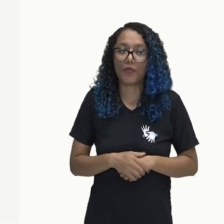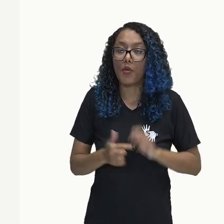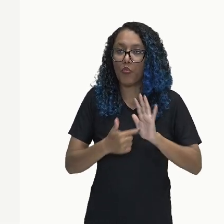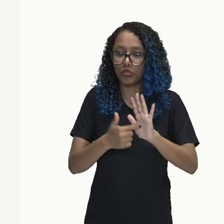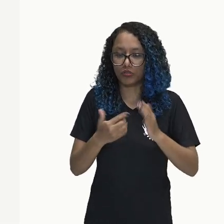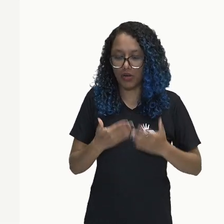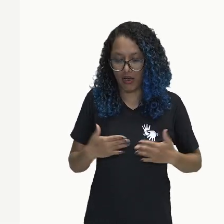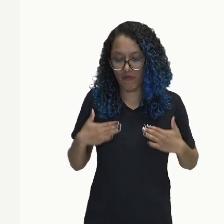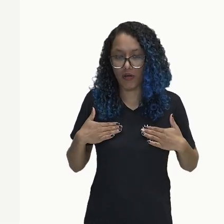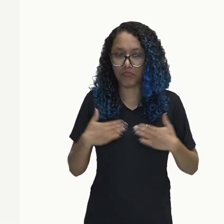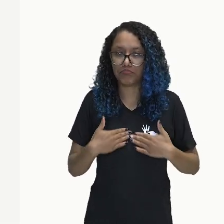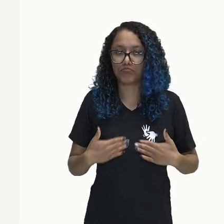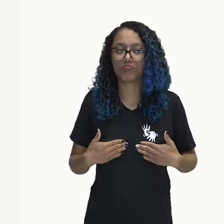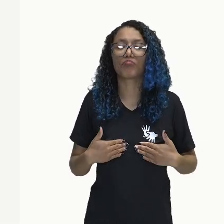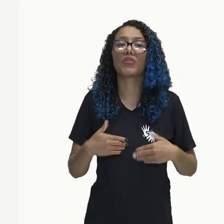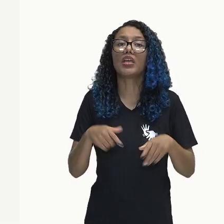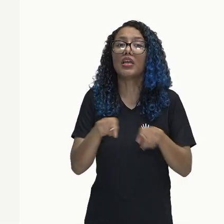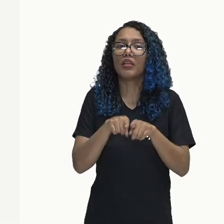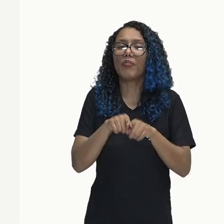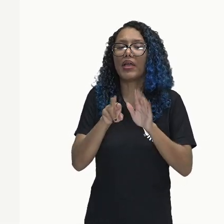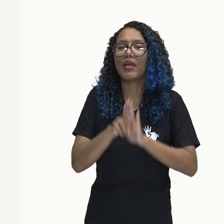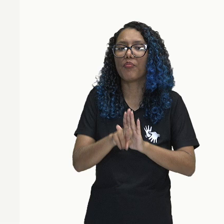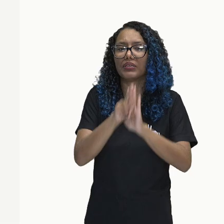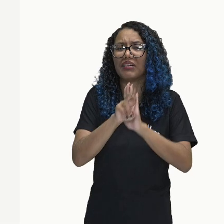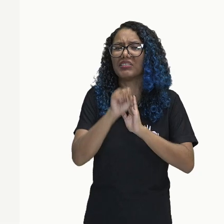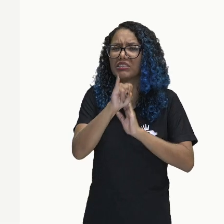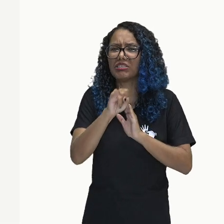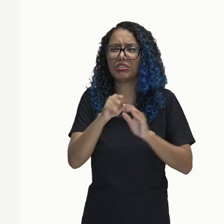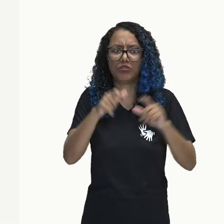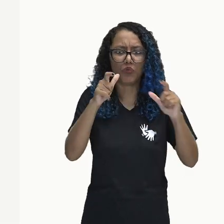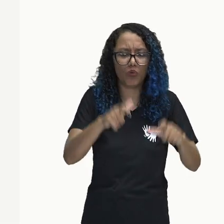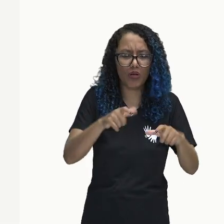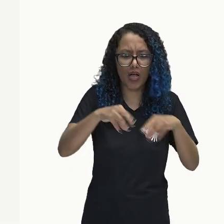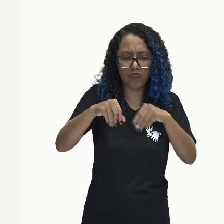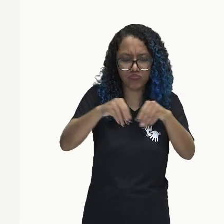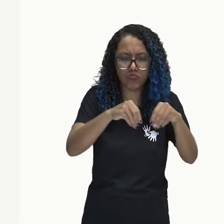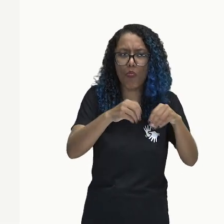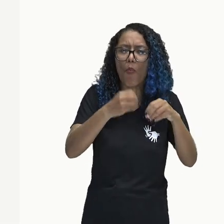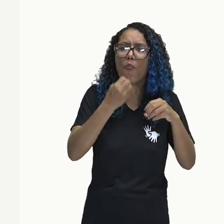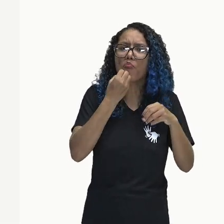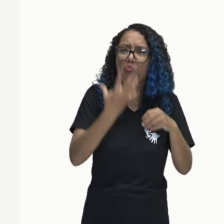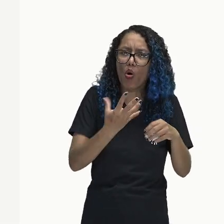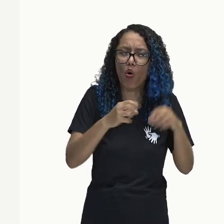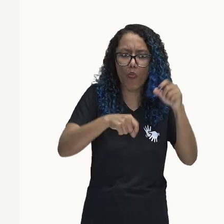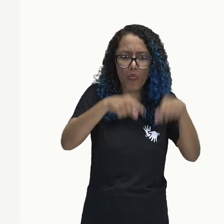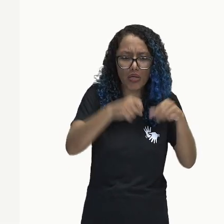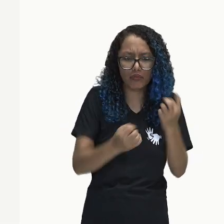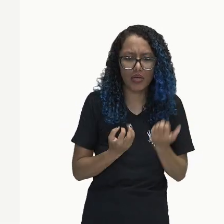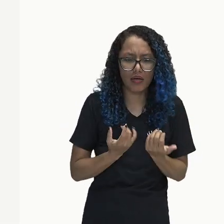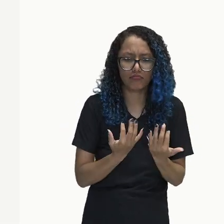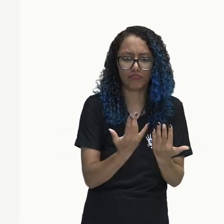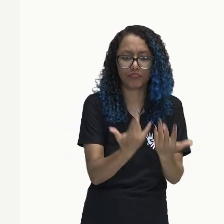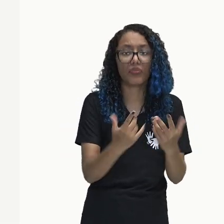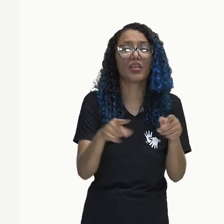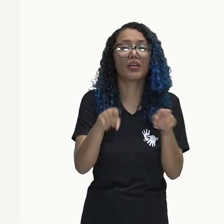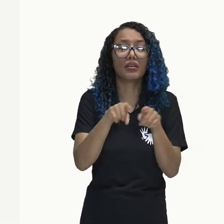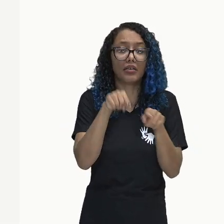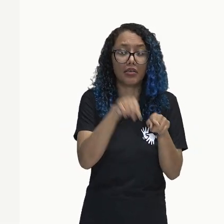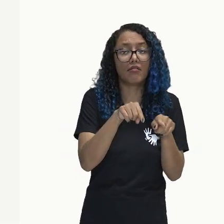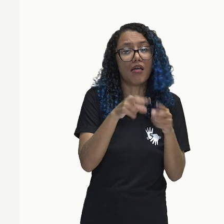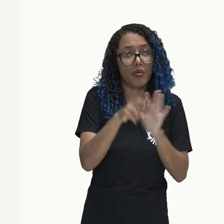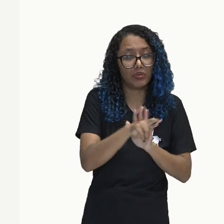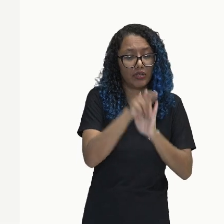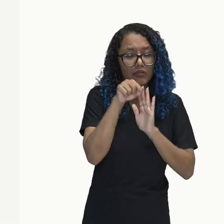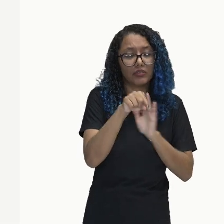quando queriam ali ter as terras férteis ou também a própria procriação, tá, gente? A grande